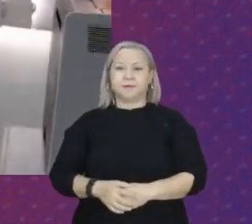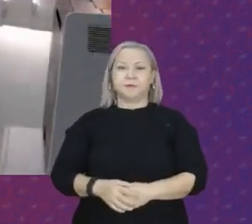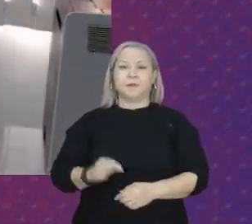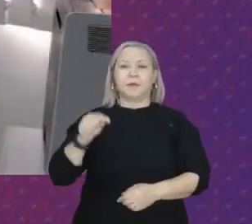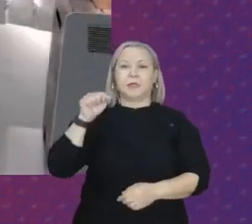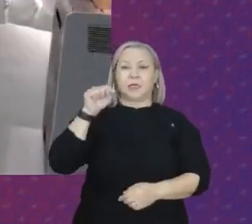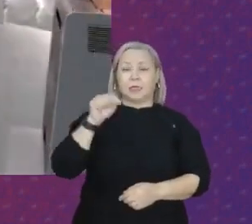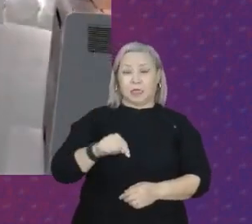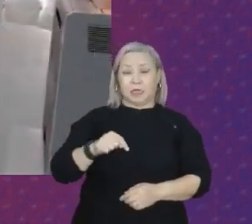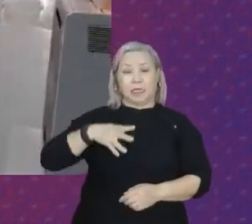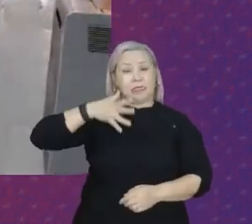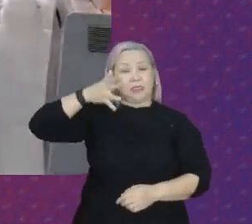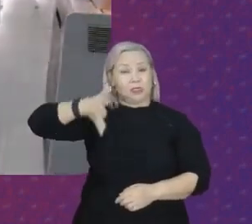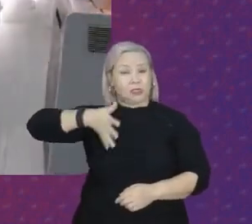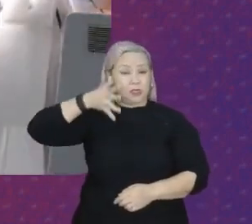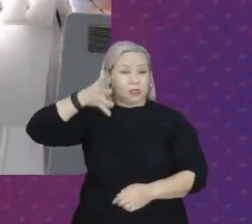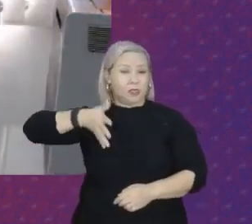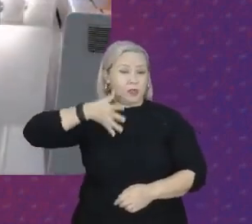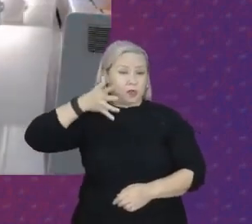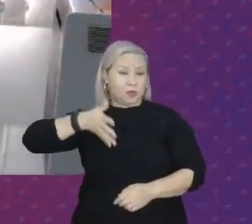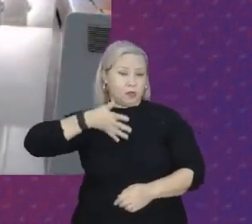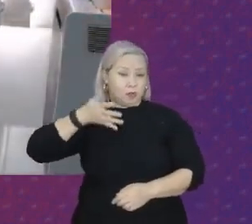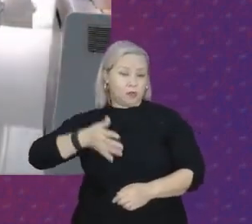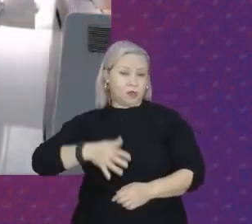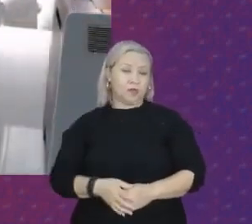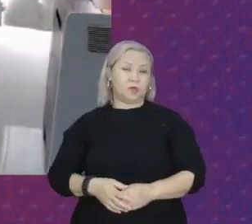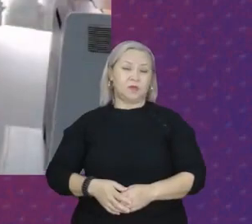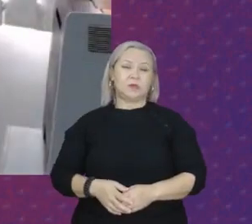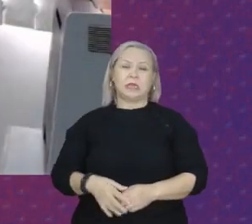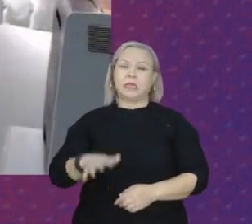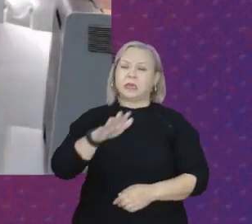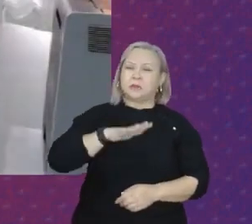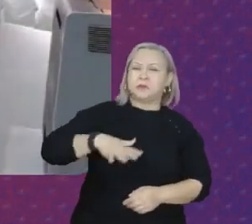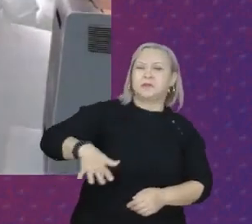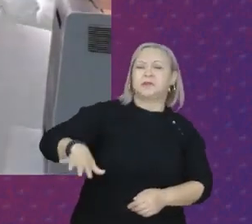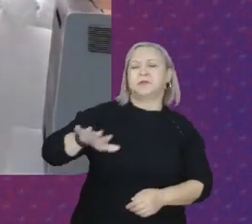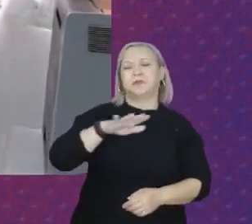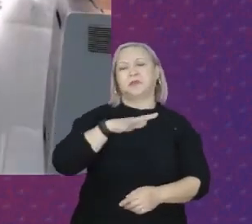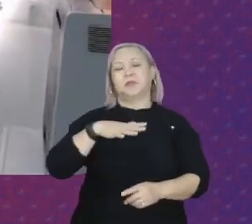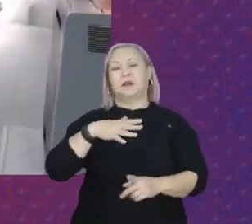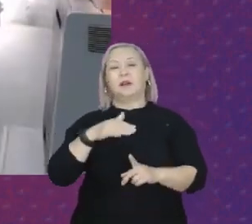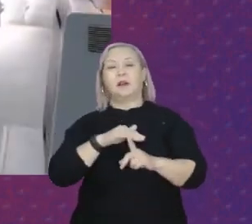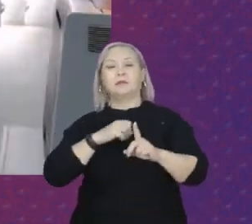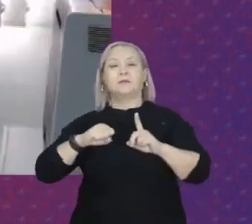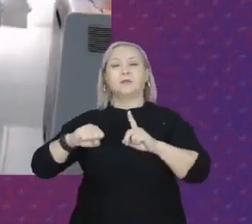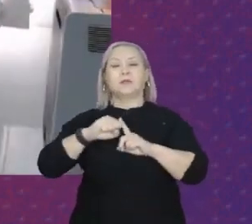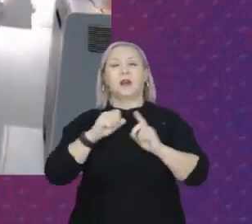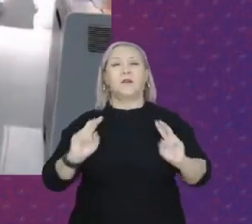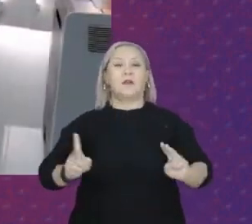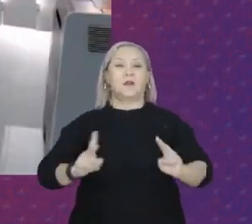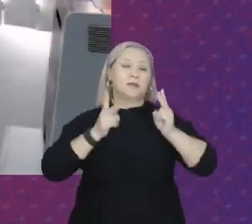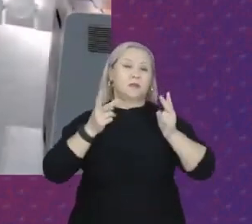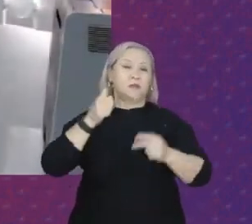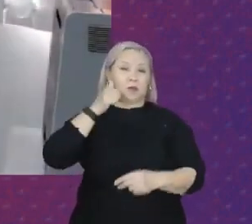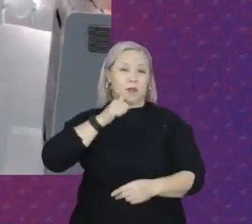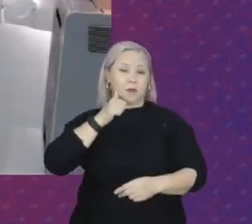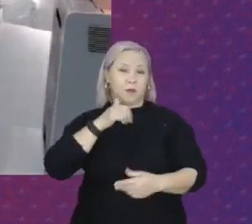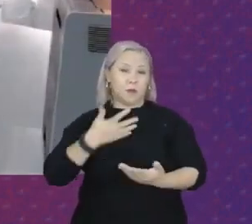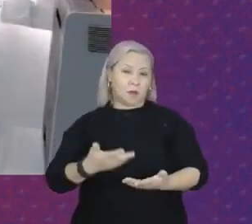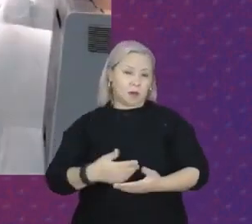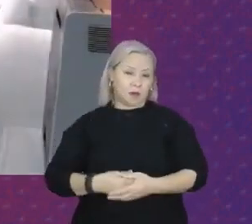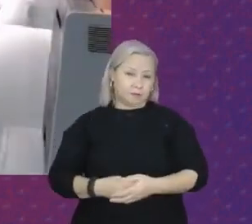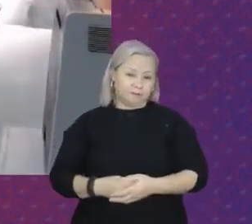esse discurso no senso comum, na sociedade de uma forma geral, de valorização da mulher,